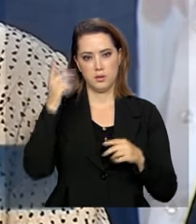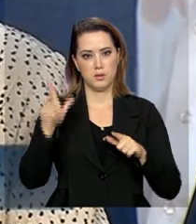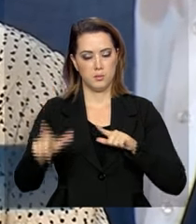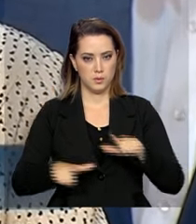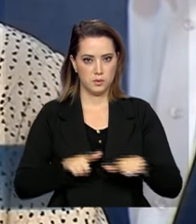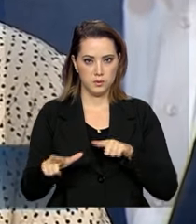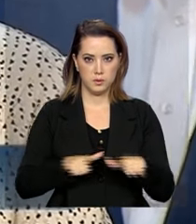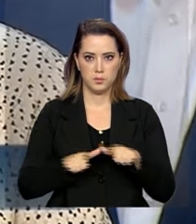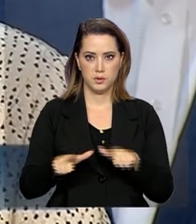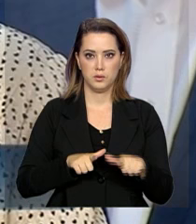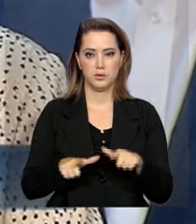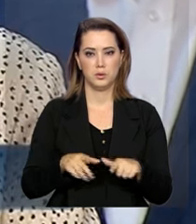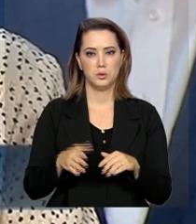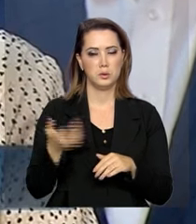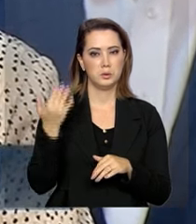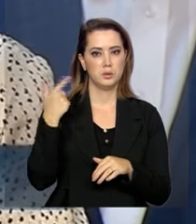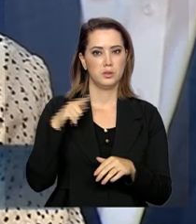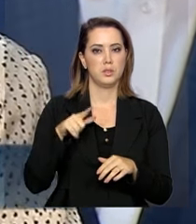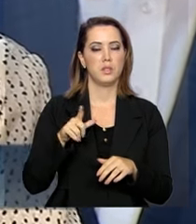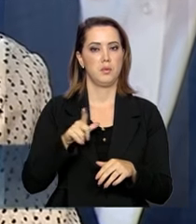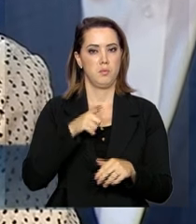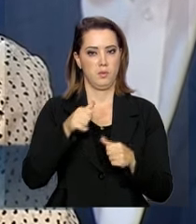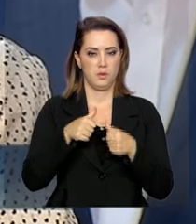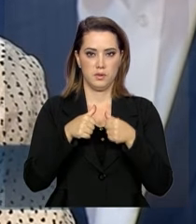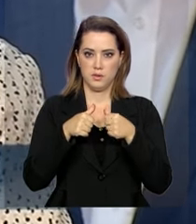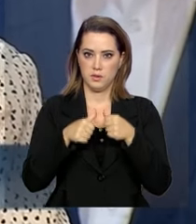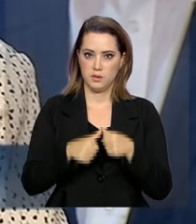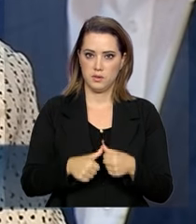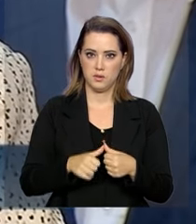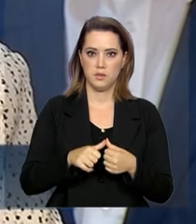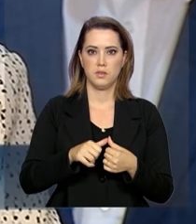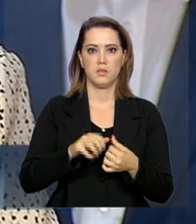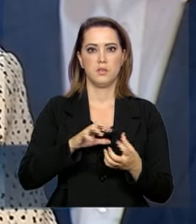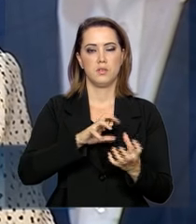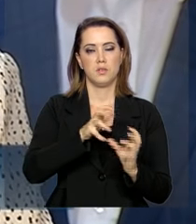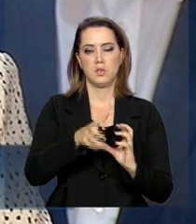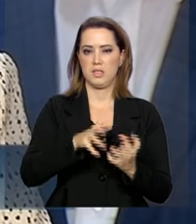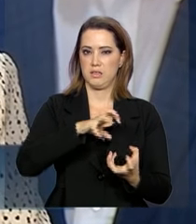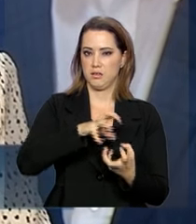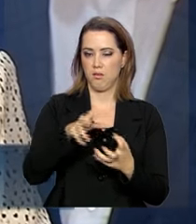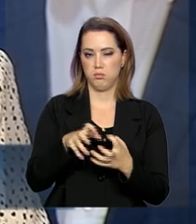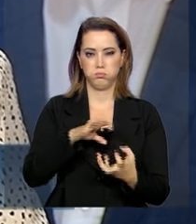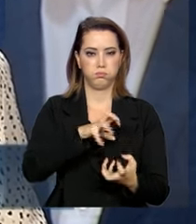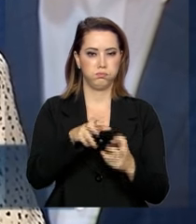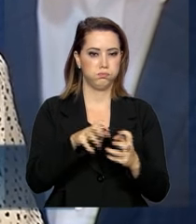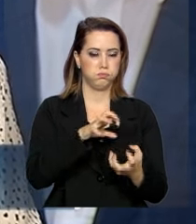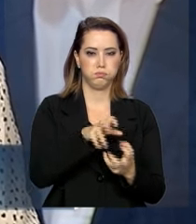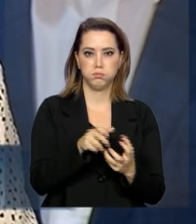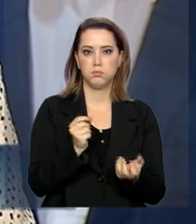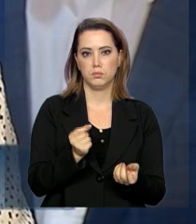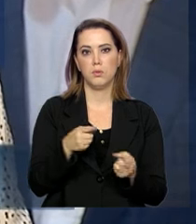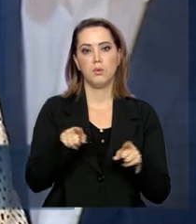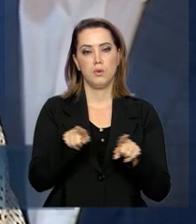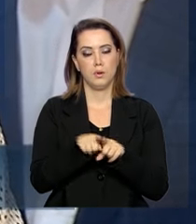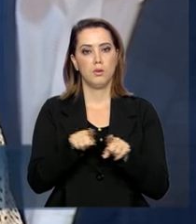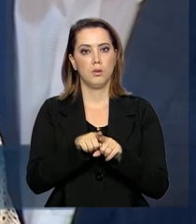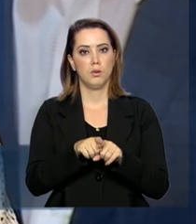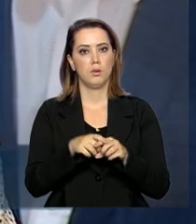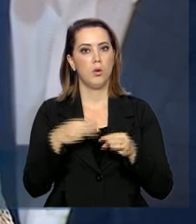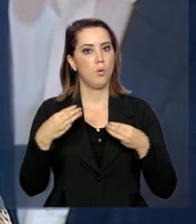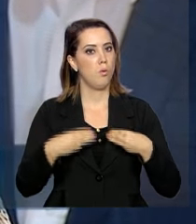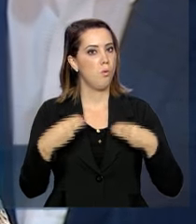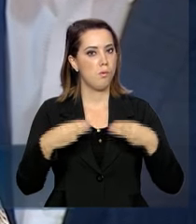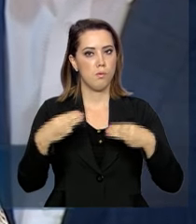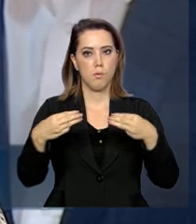época, estavam em greve. E os ministros, juntamente, os ministros